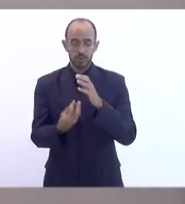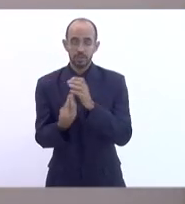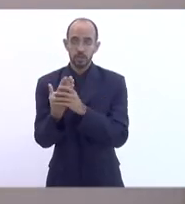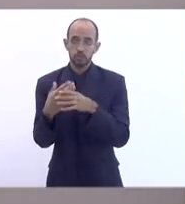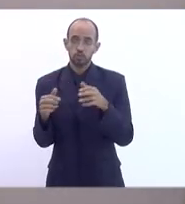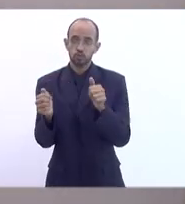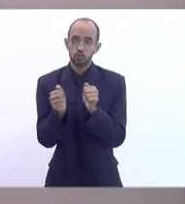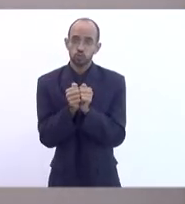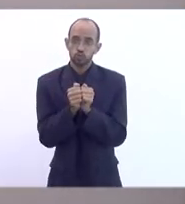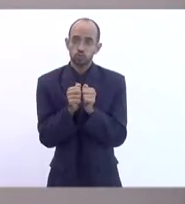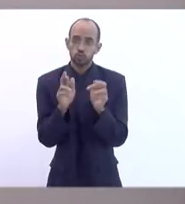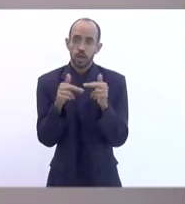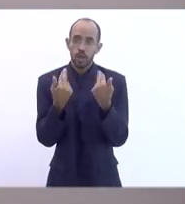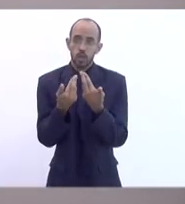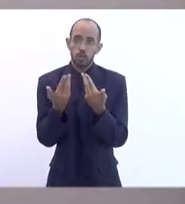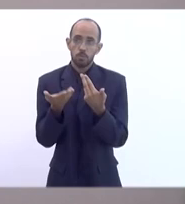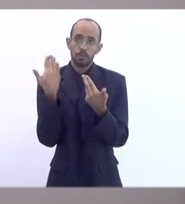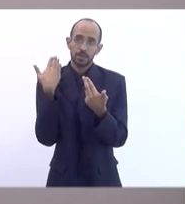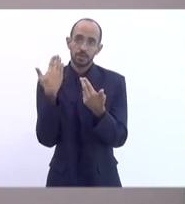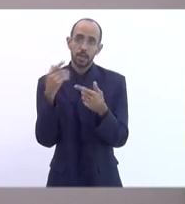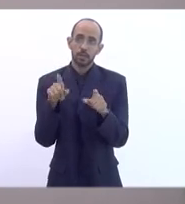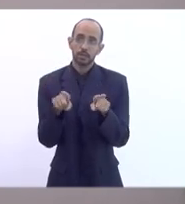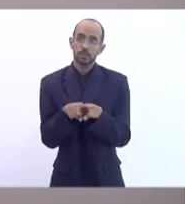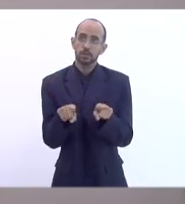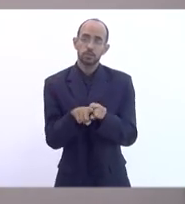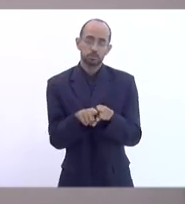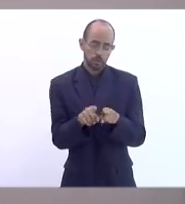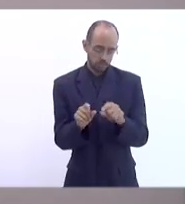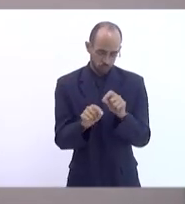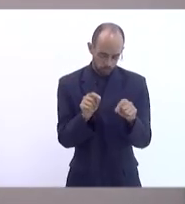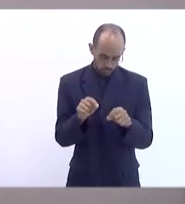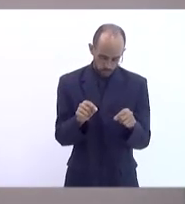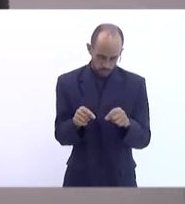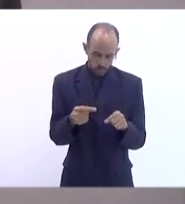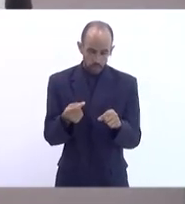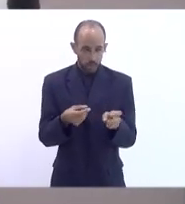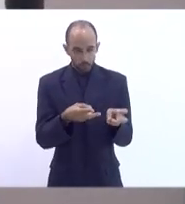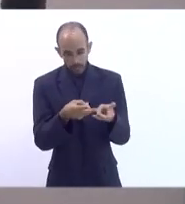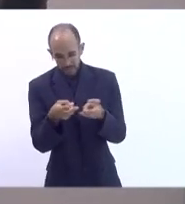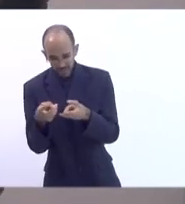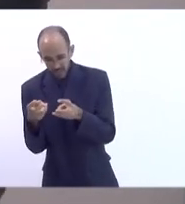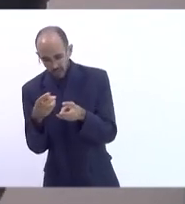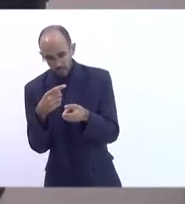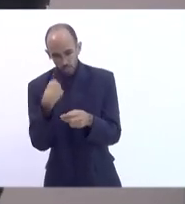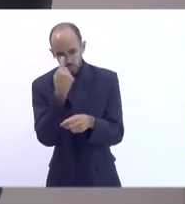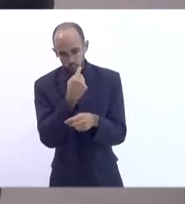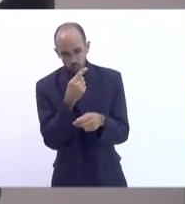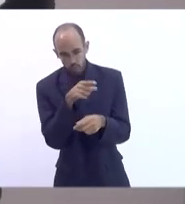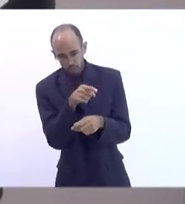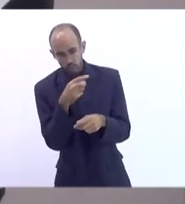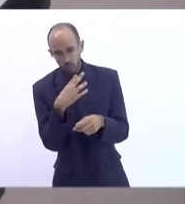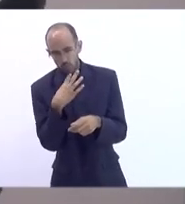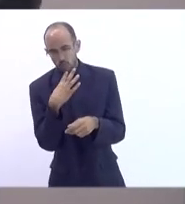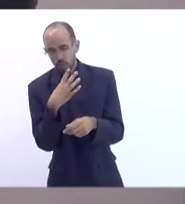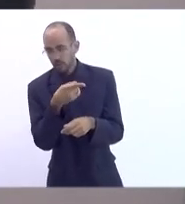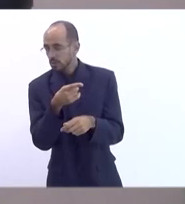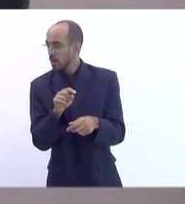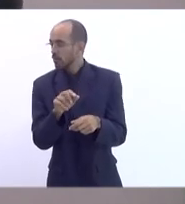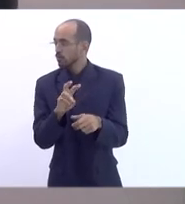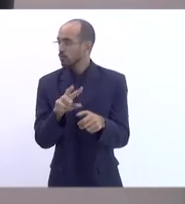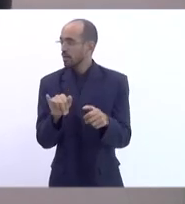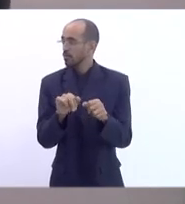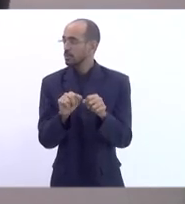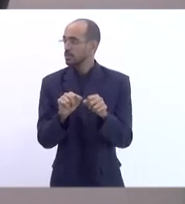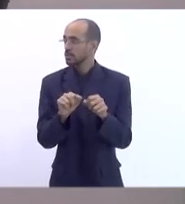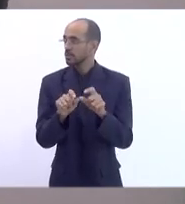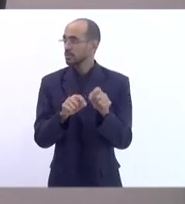na reunião passada né e viu daqui muitos rostos que lá estavam é que vai dar E para isso